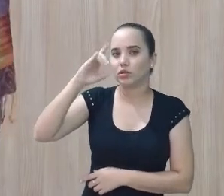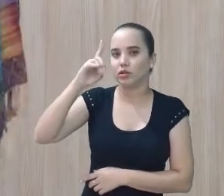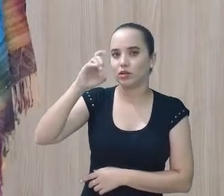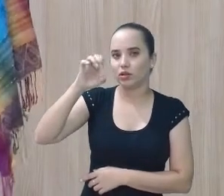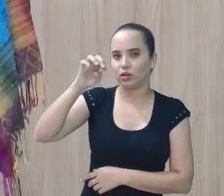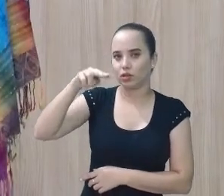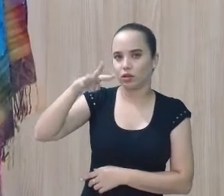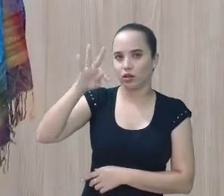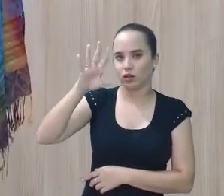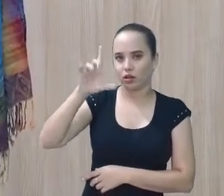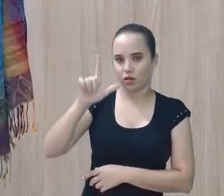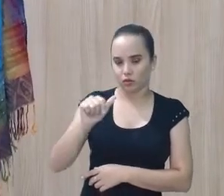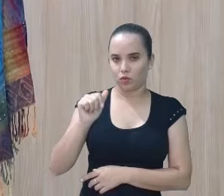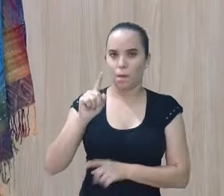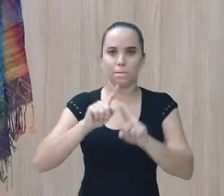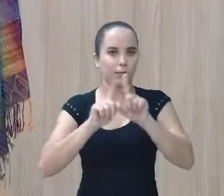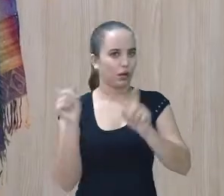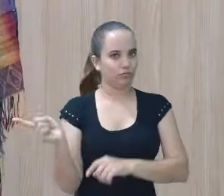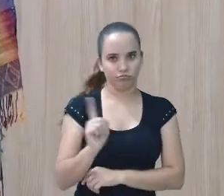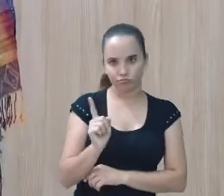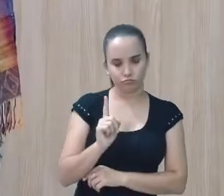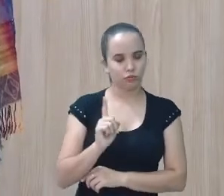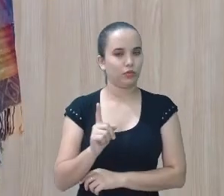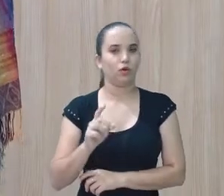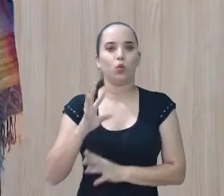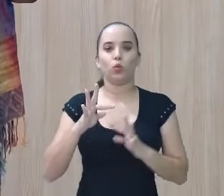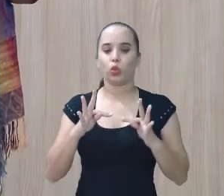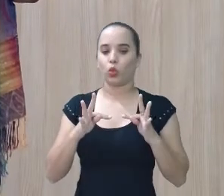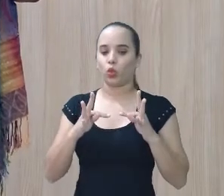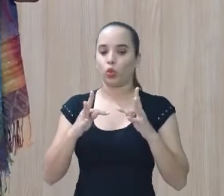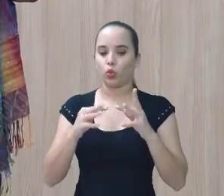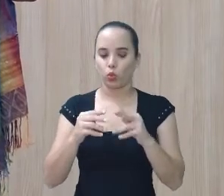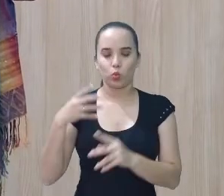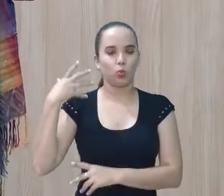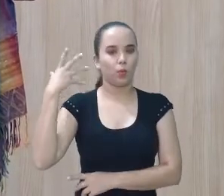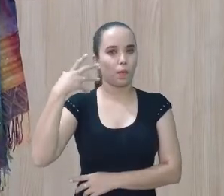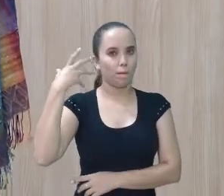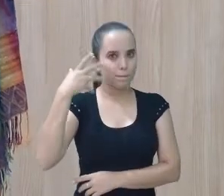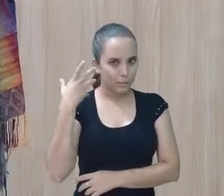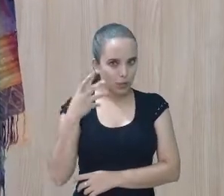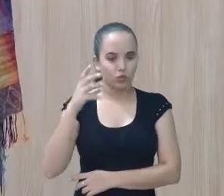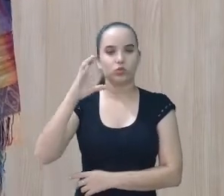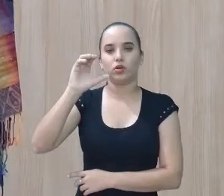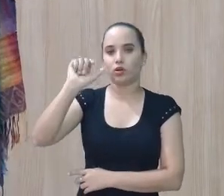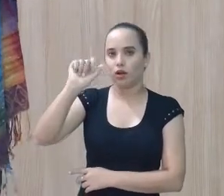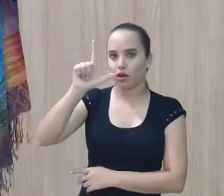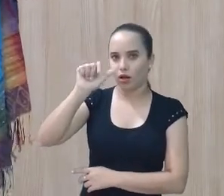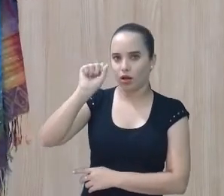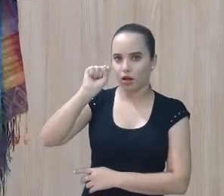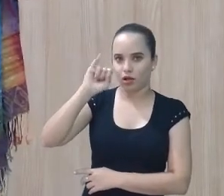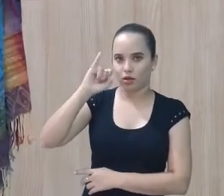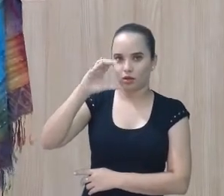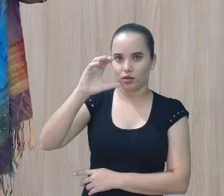Lembrando, toda música clássica, ela é